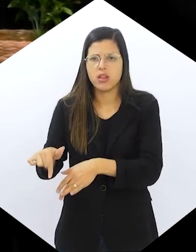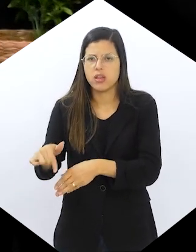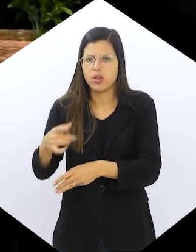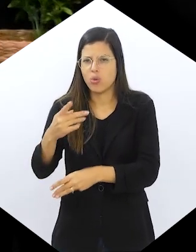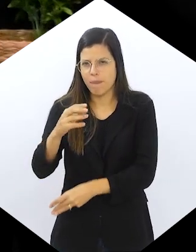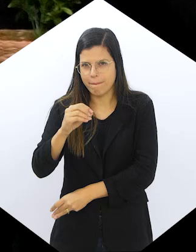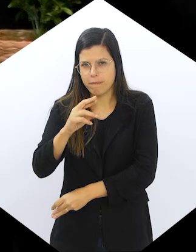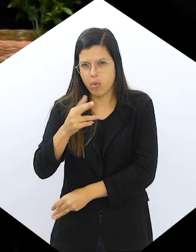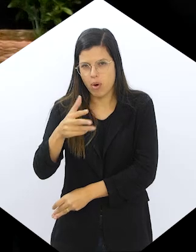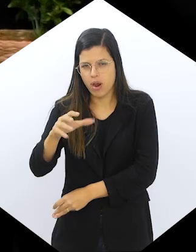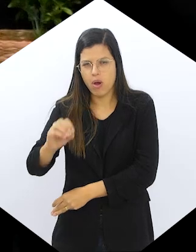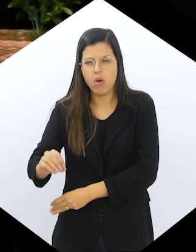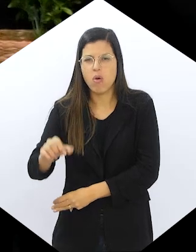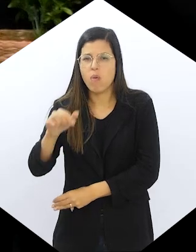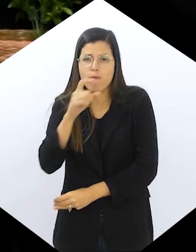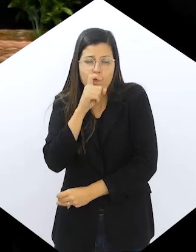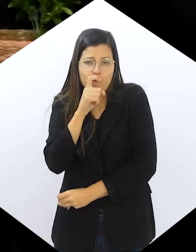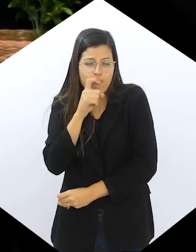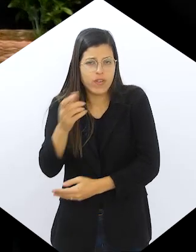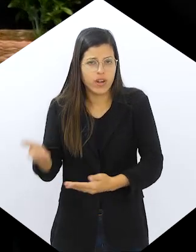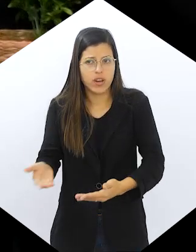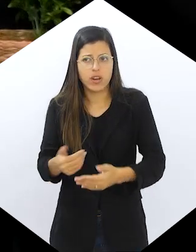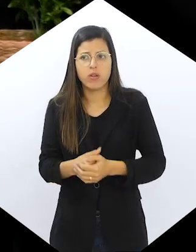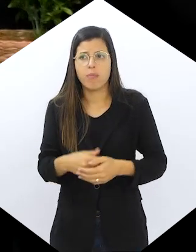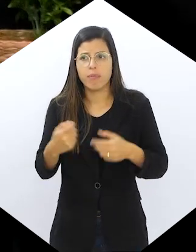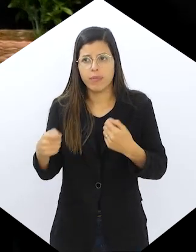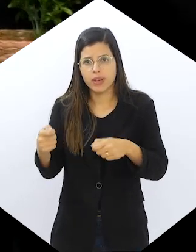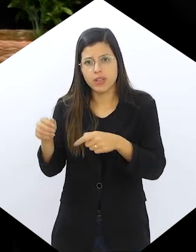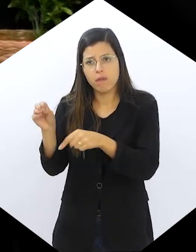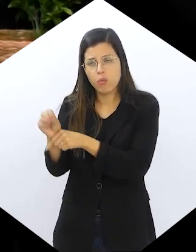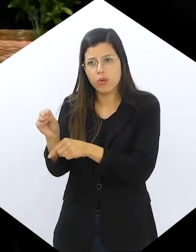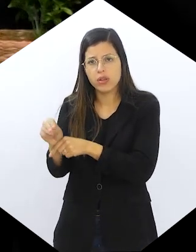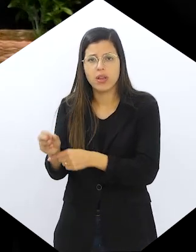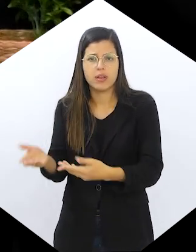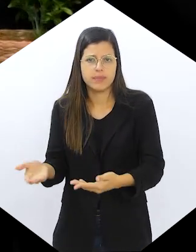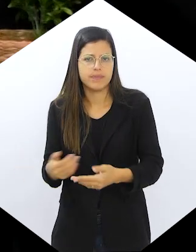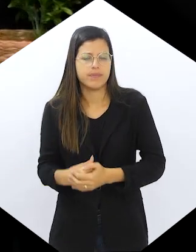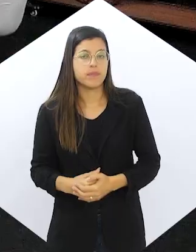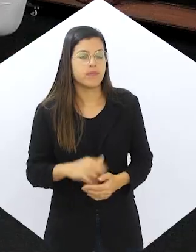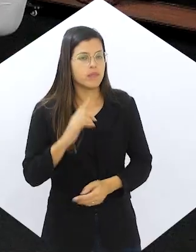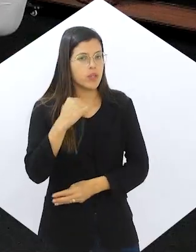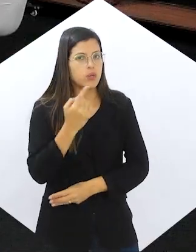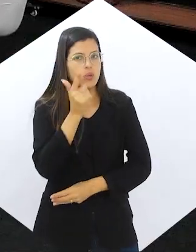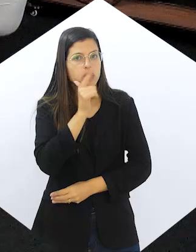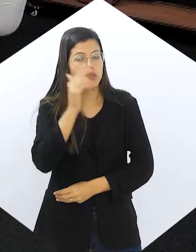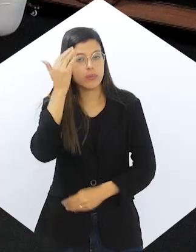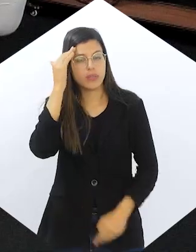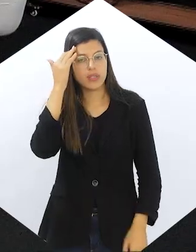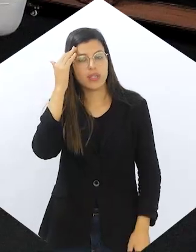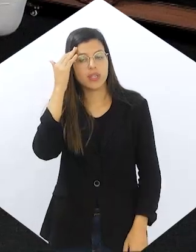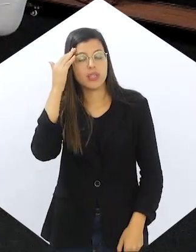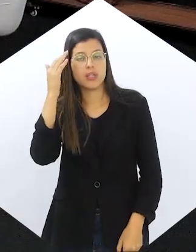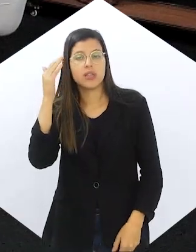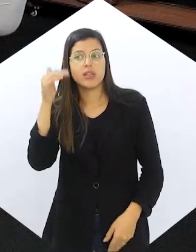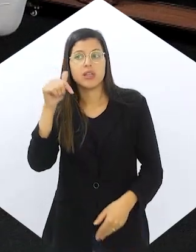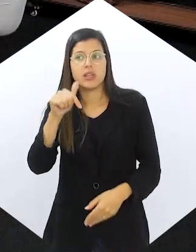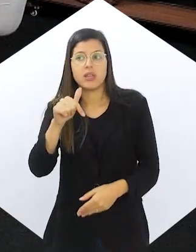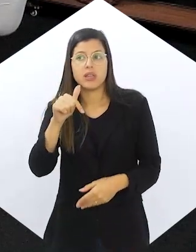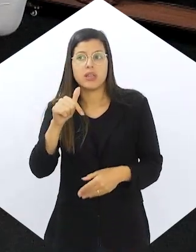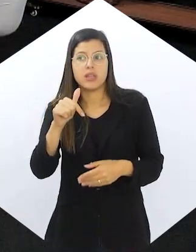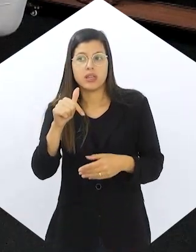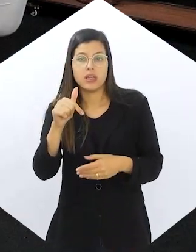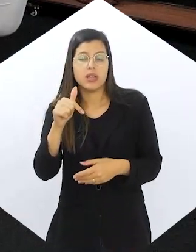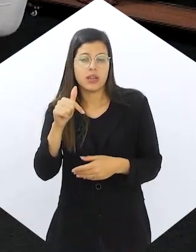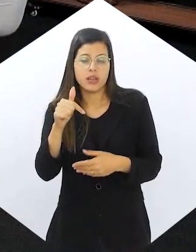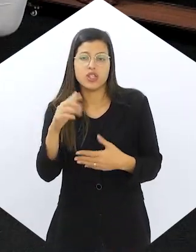um frio, assim, não, eles precisavam ser assistidos, Não, né? porque nós que conseguimos entender instruções claras,